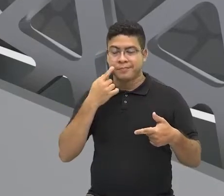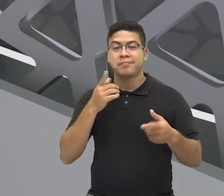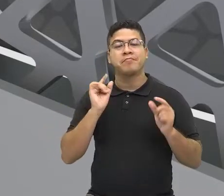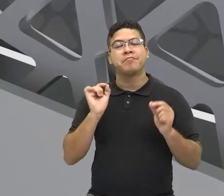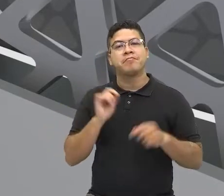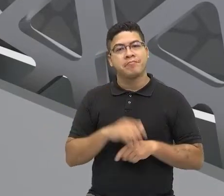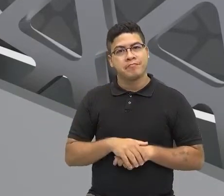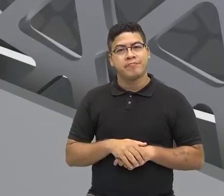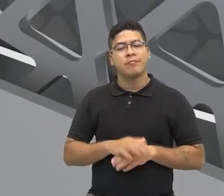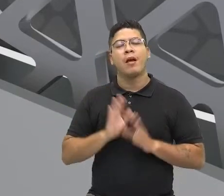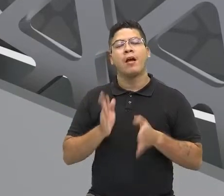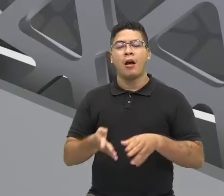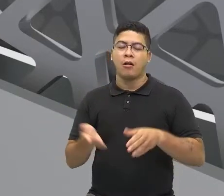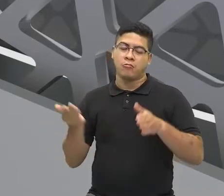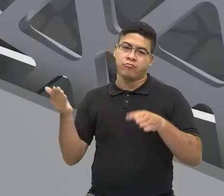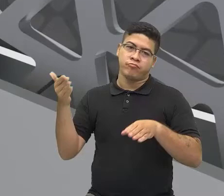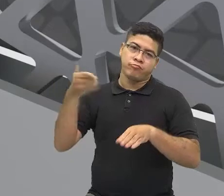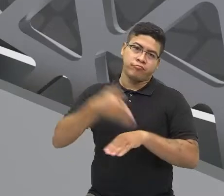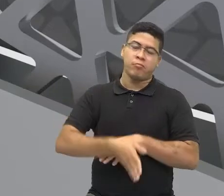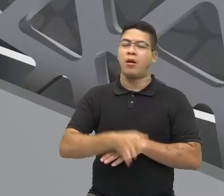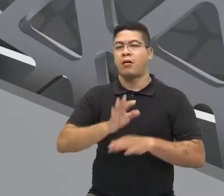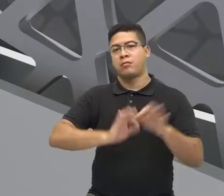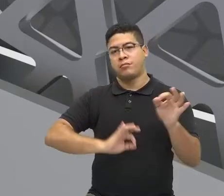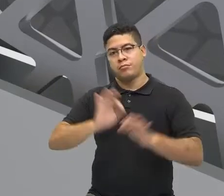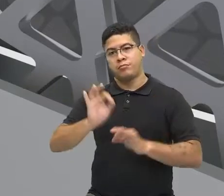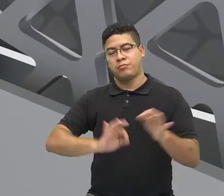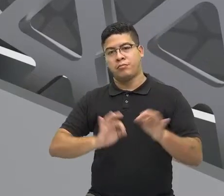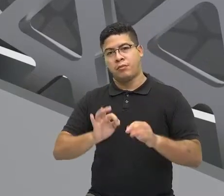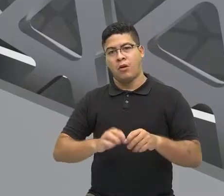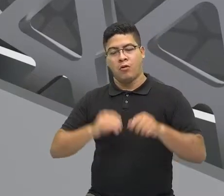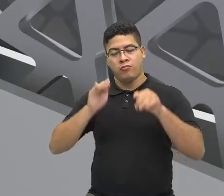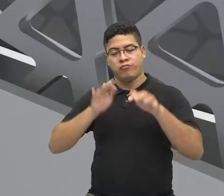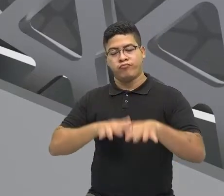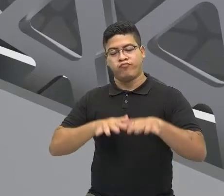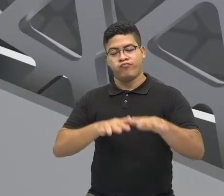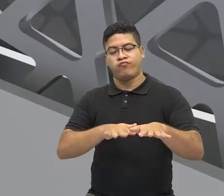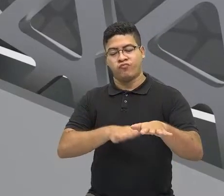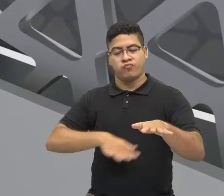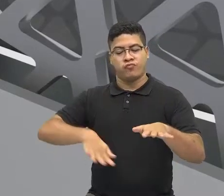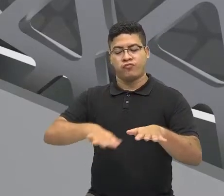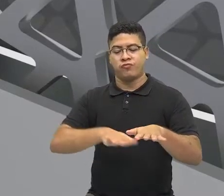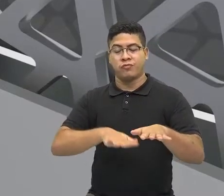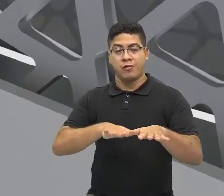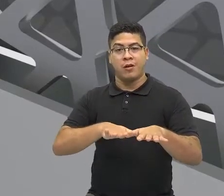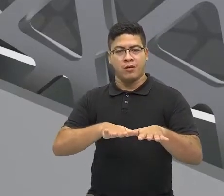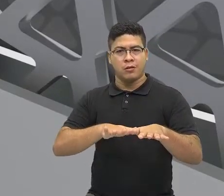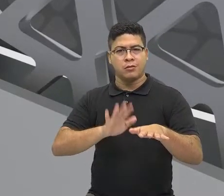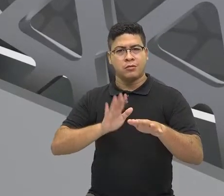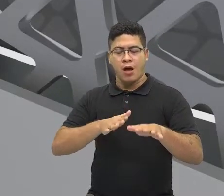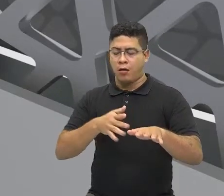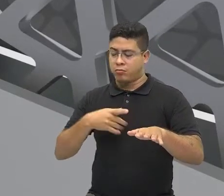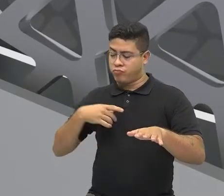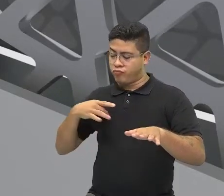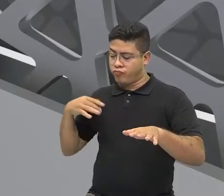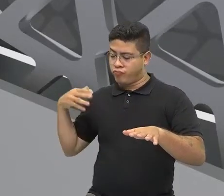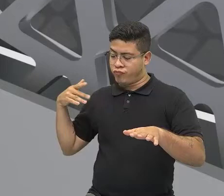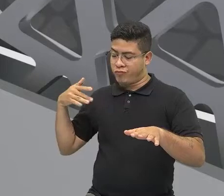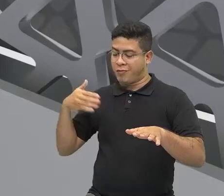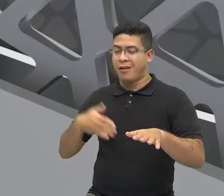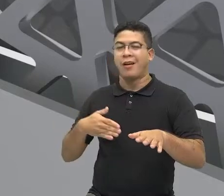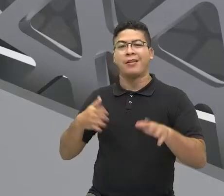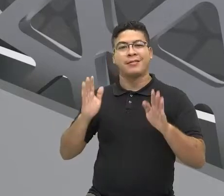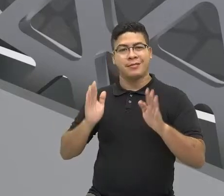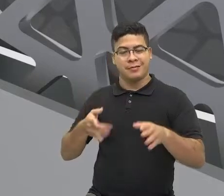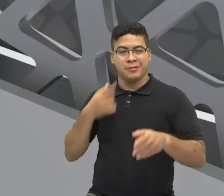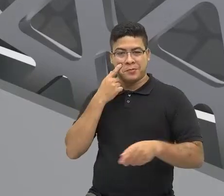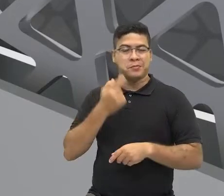veio já para preparar o terreno para o modernismo, A gente falou sobre isso. Já veio com